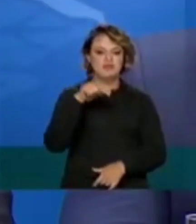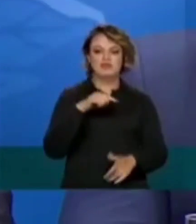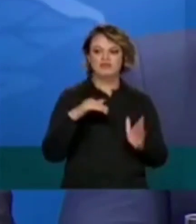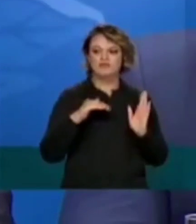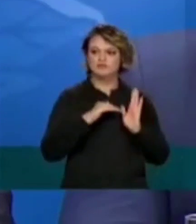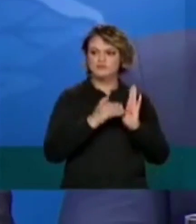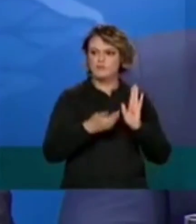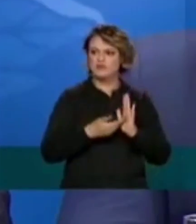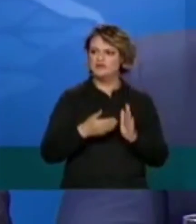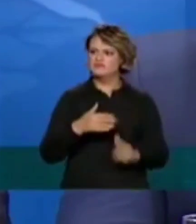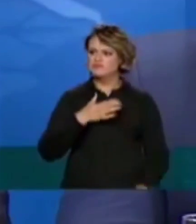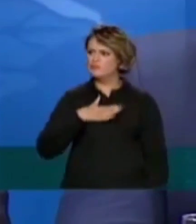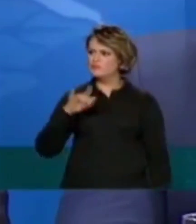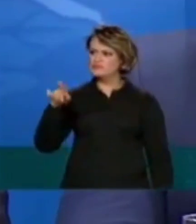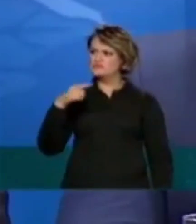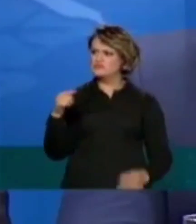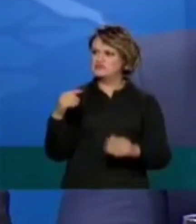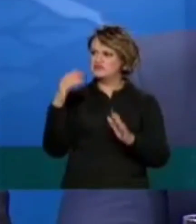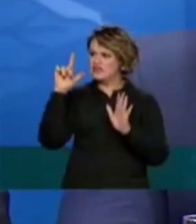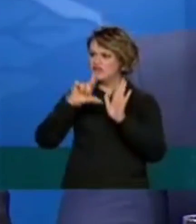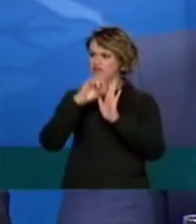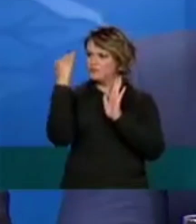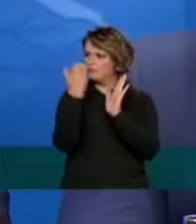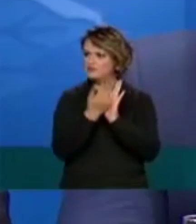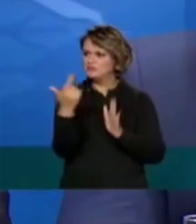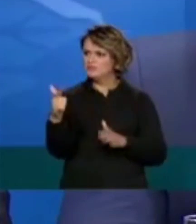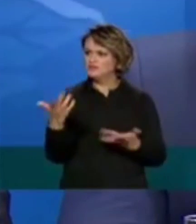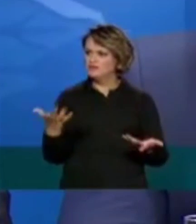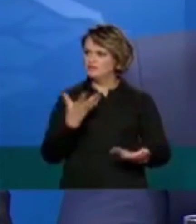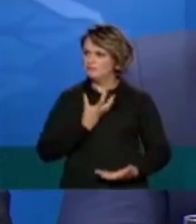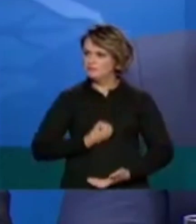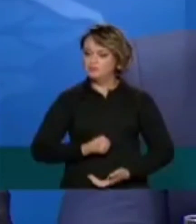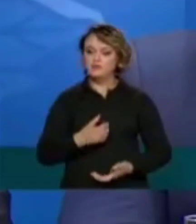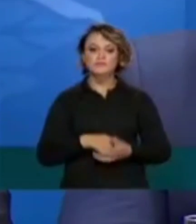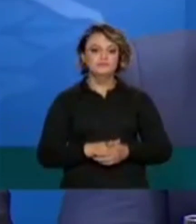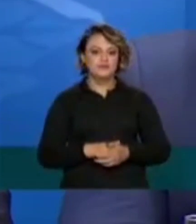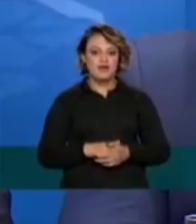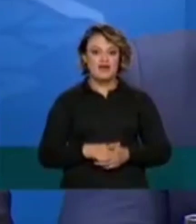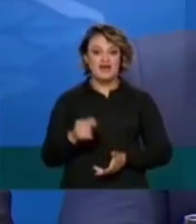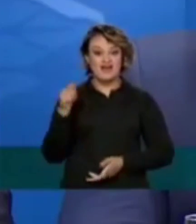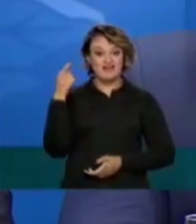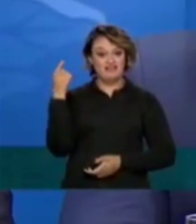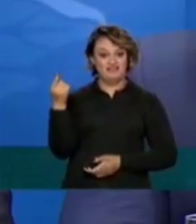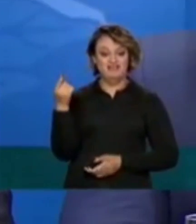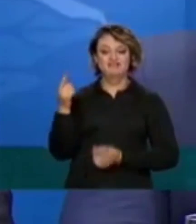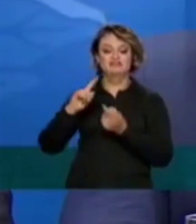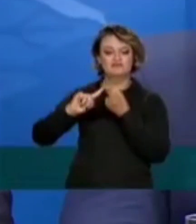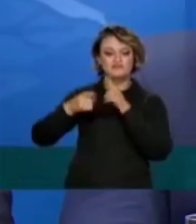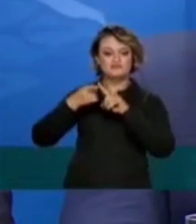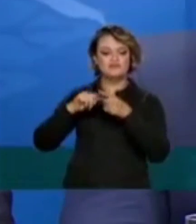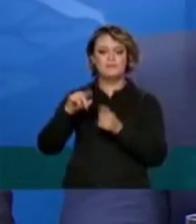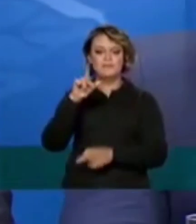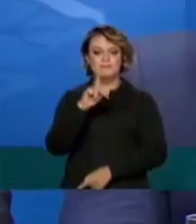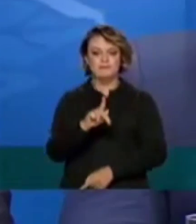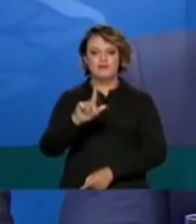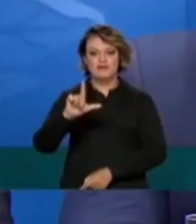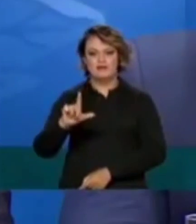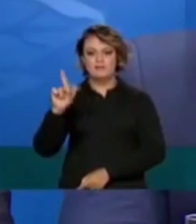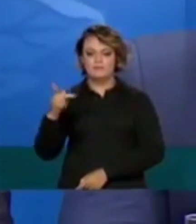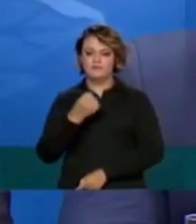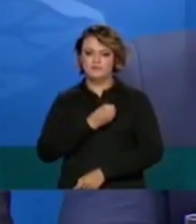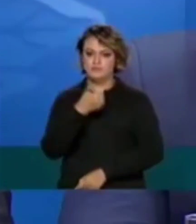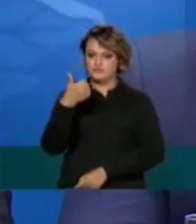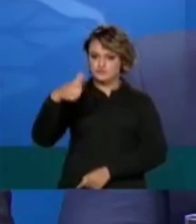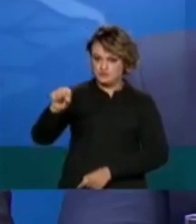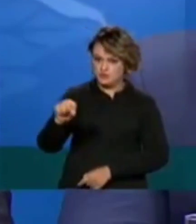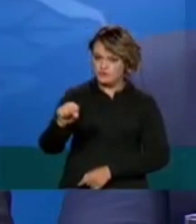com o não cumprimento parcial da lei, o que levou à discussão do PLP 18,